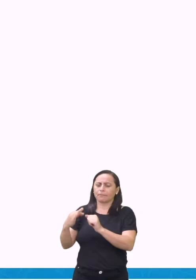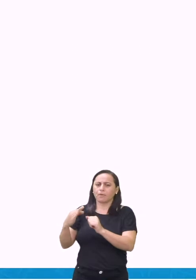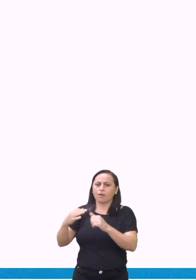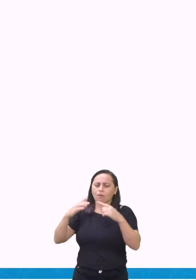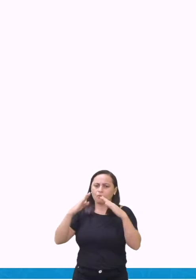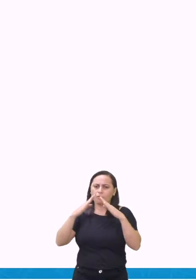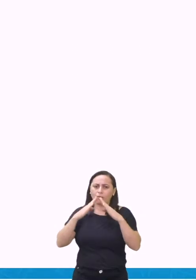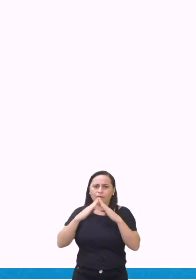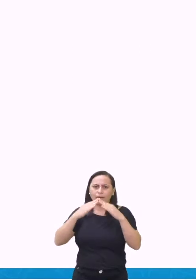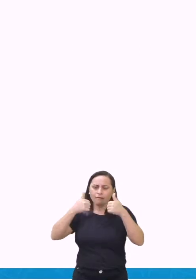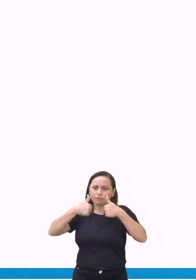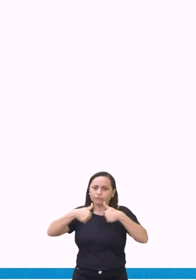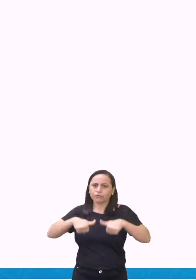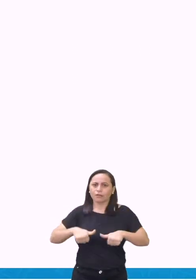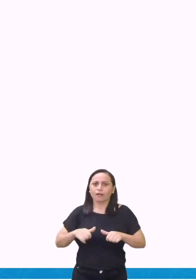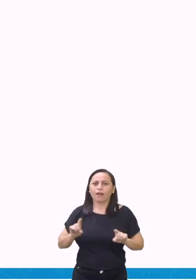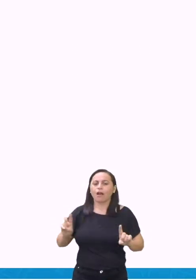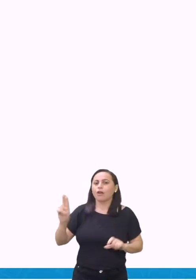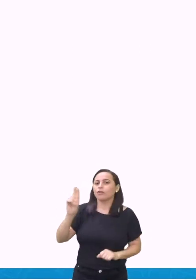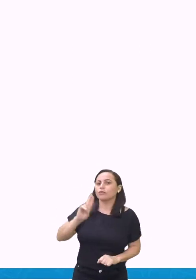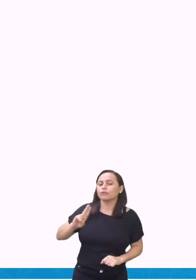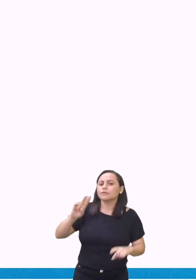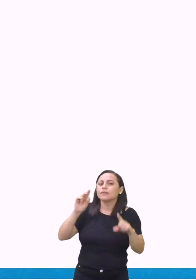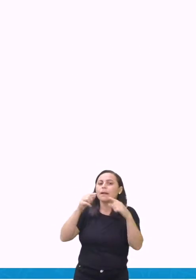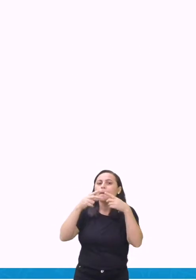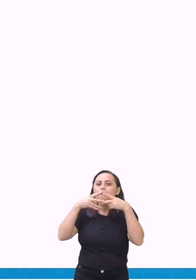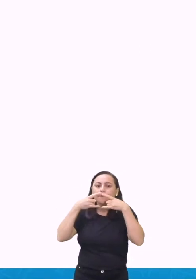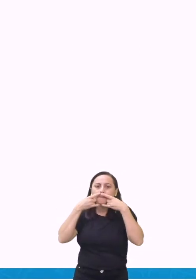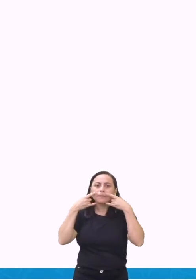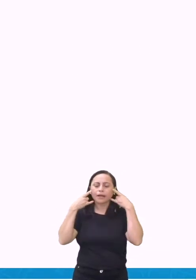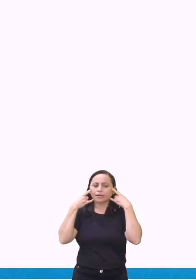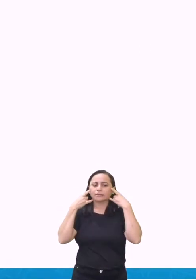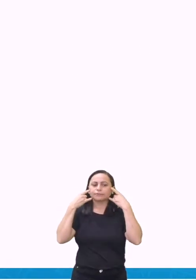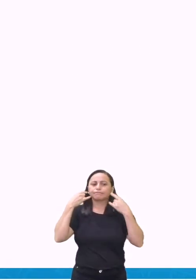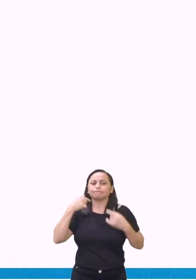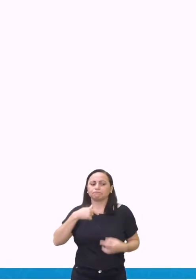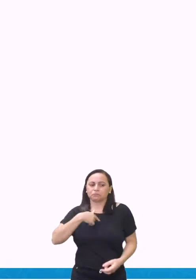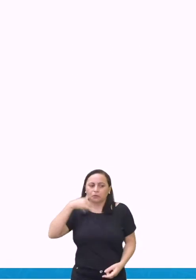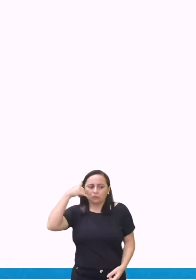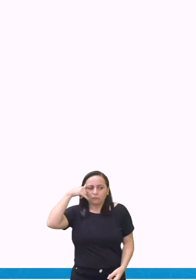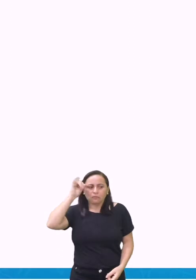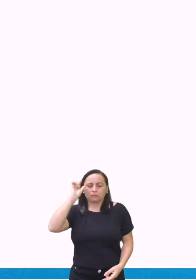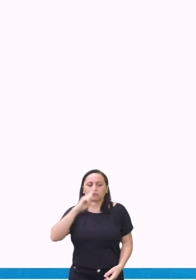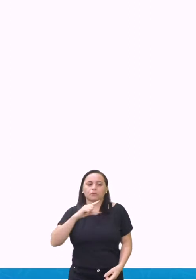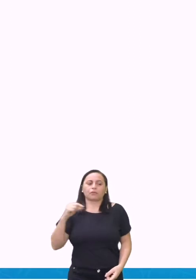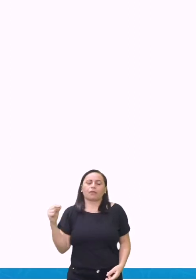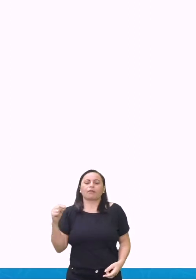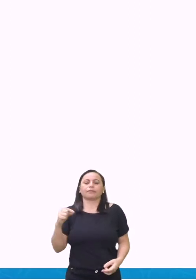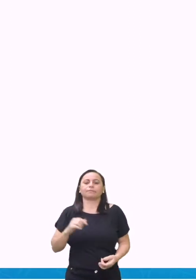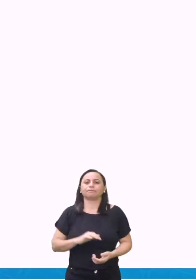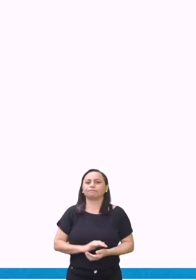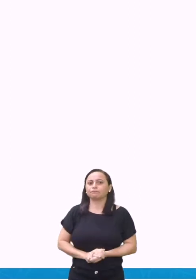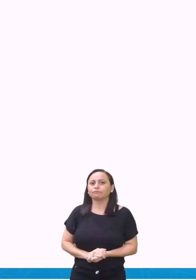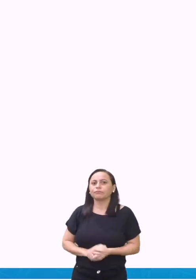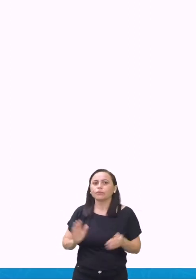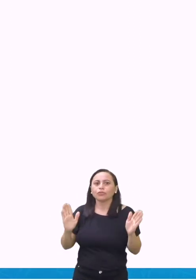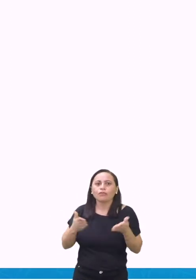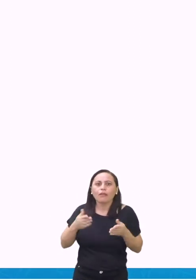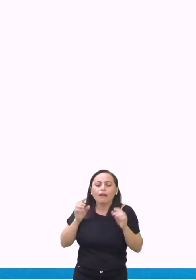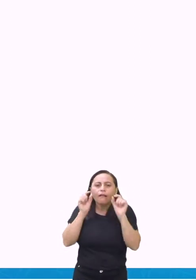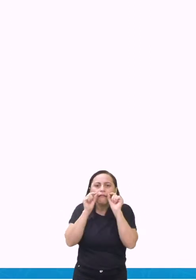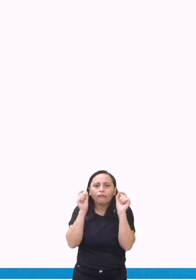isso estou evitando sair." O rato Milu, que vivia numa casa e outra,